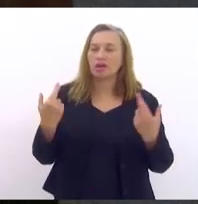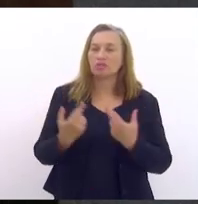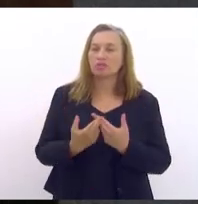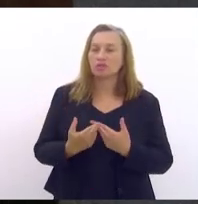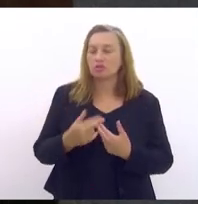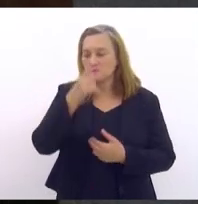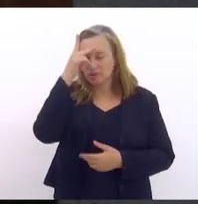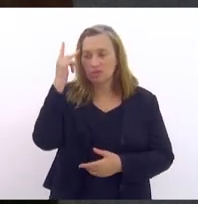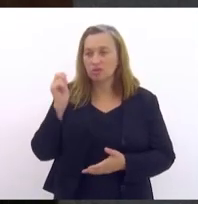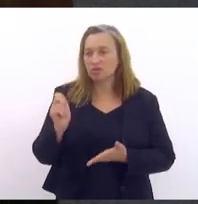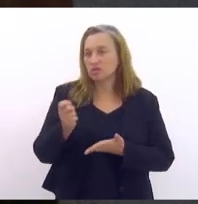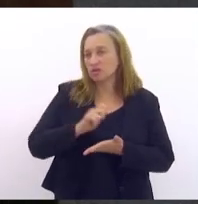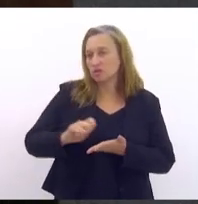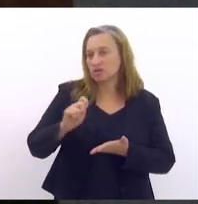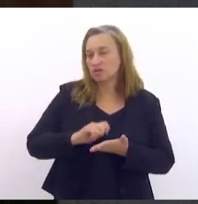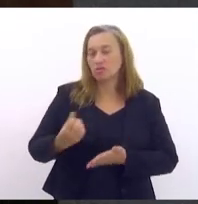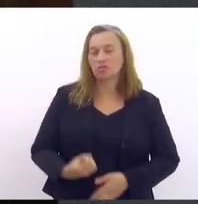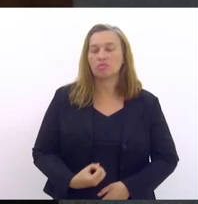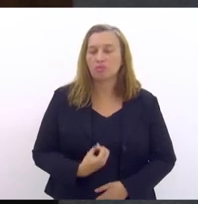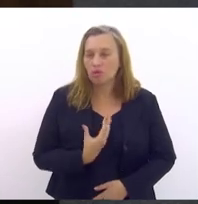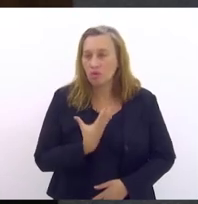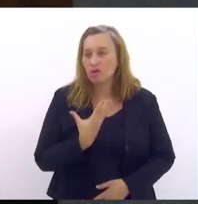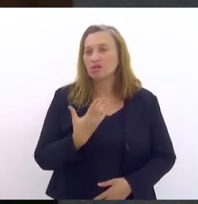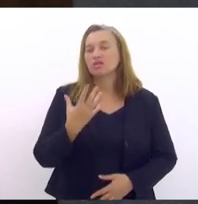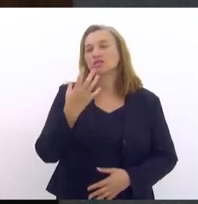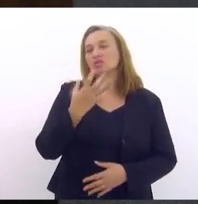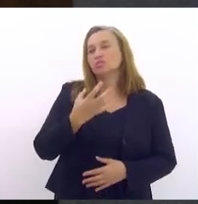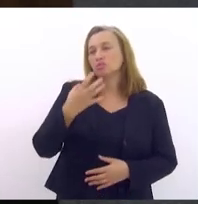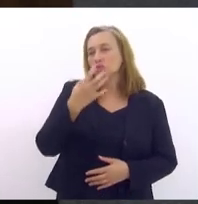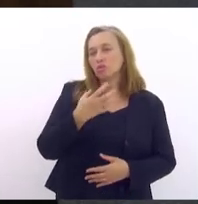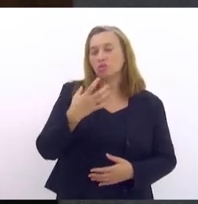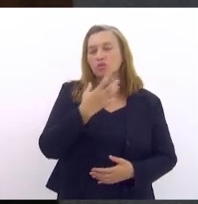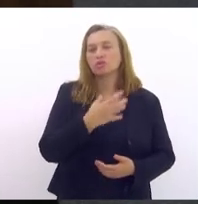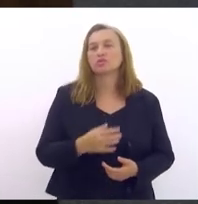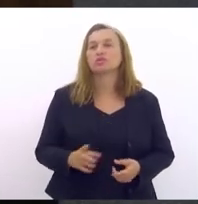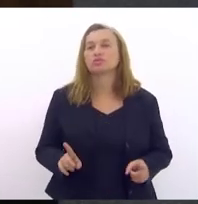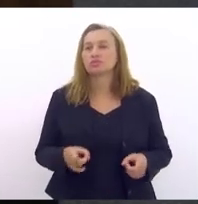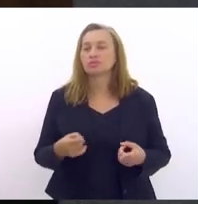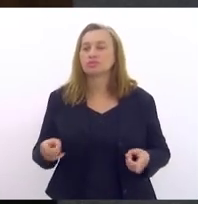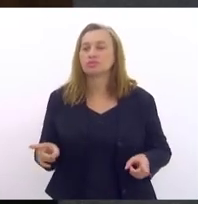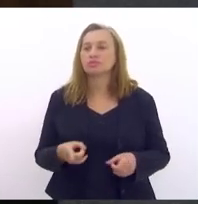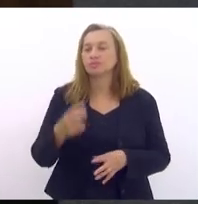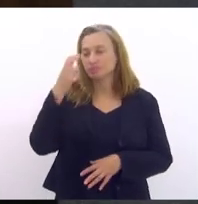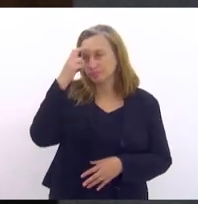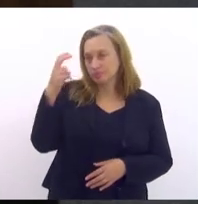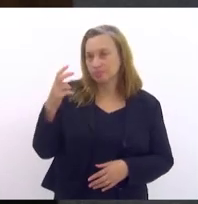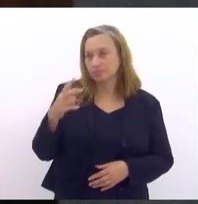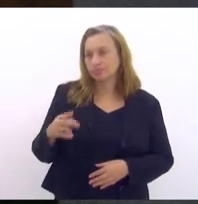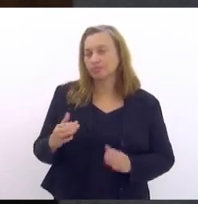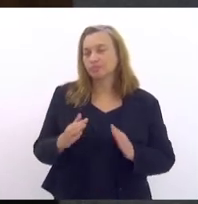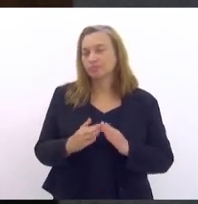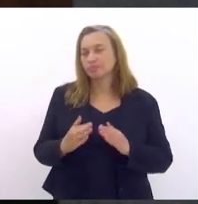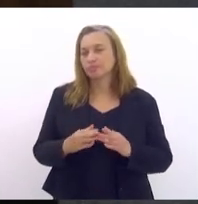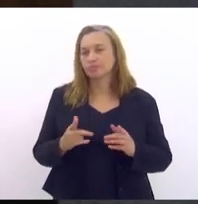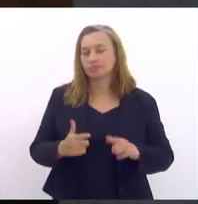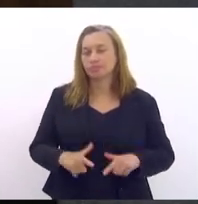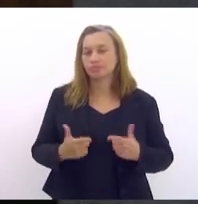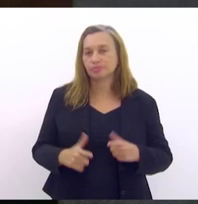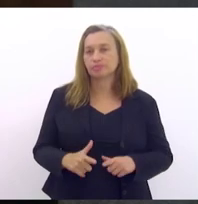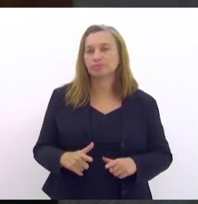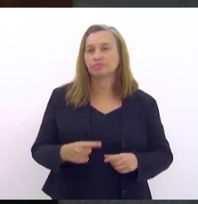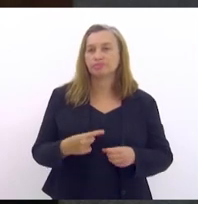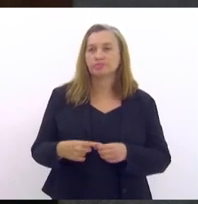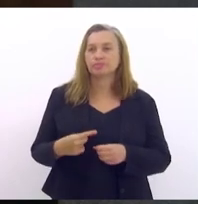escritores, como também reúne poetas, reúne músicos, reúne fazedores de cultura, moradores de local e